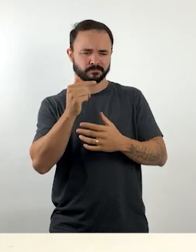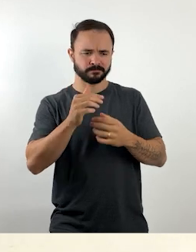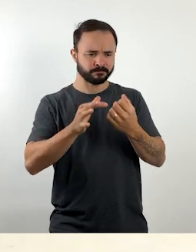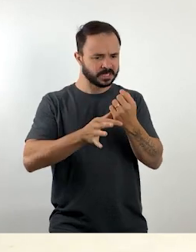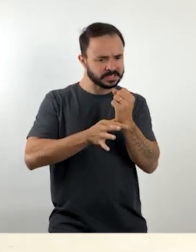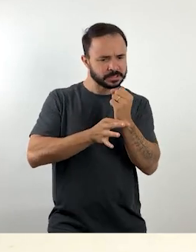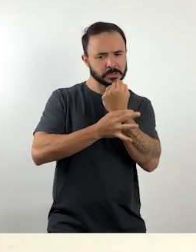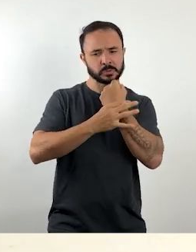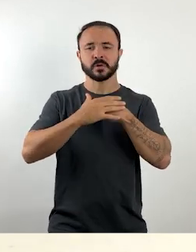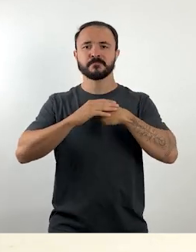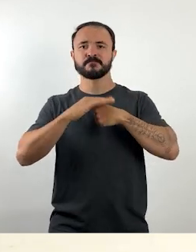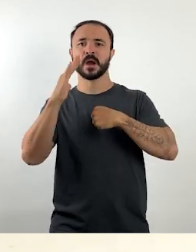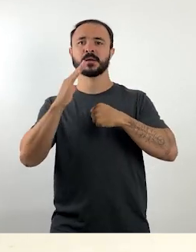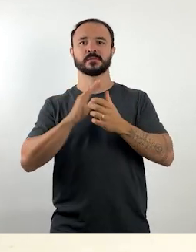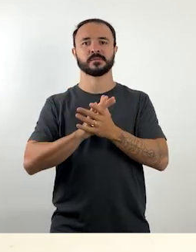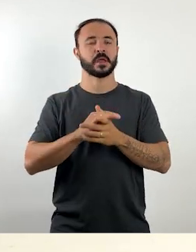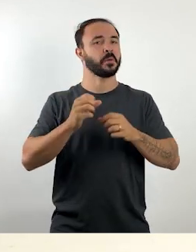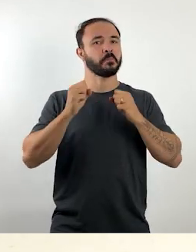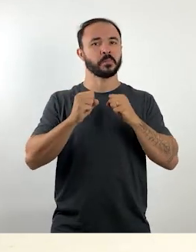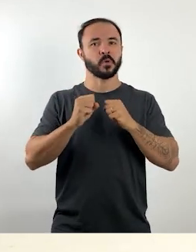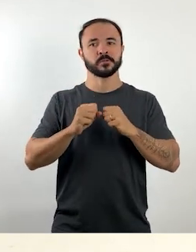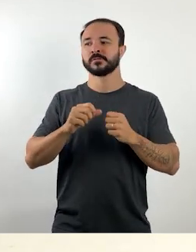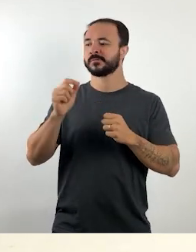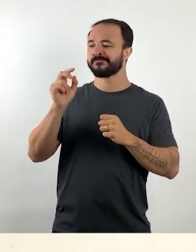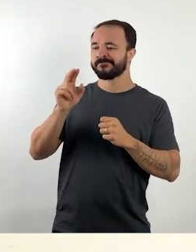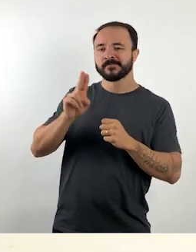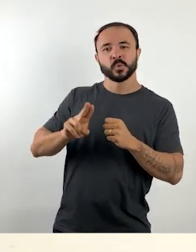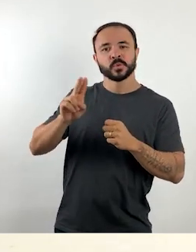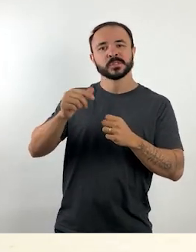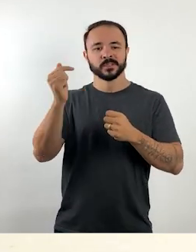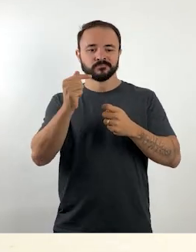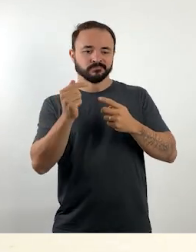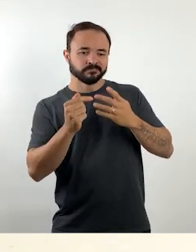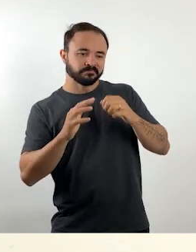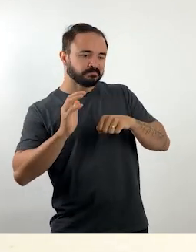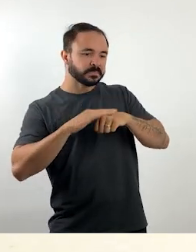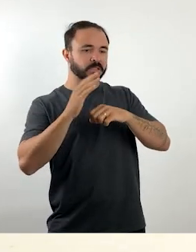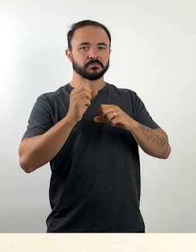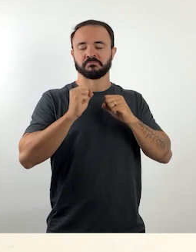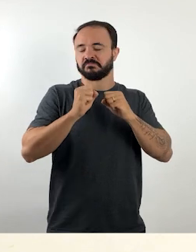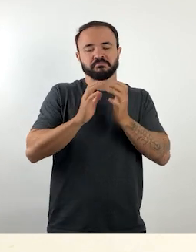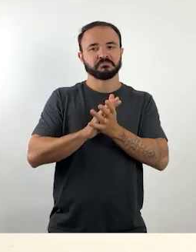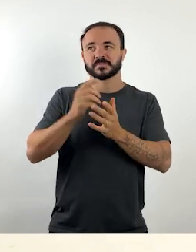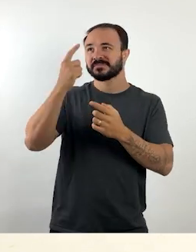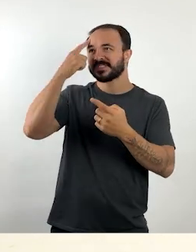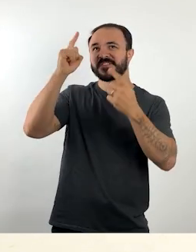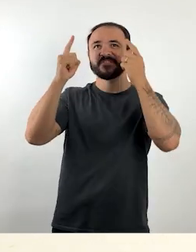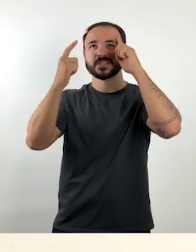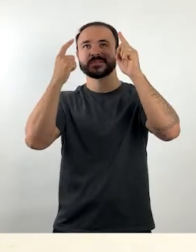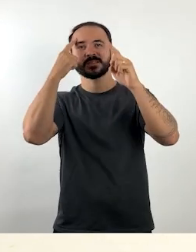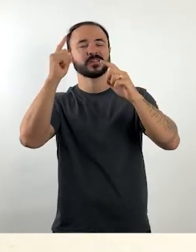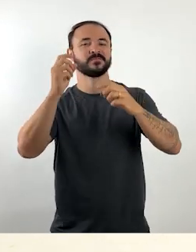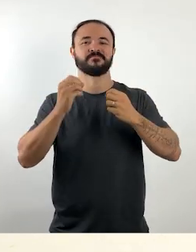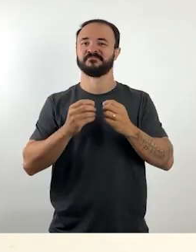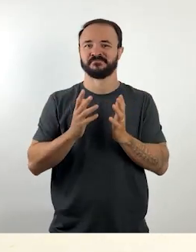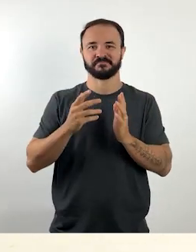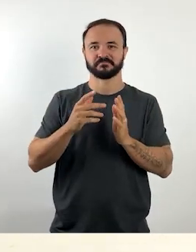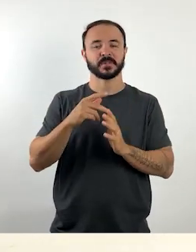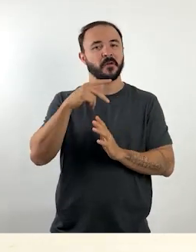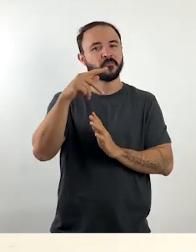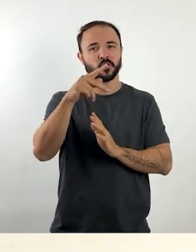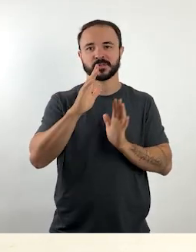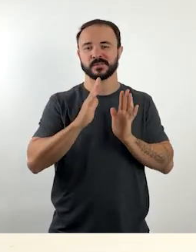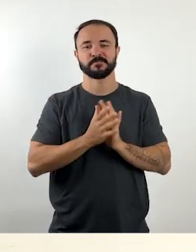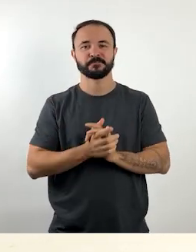Você pode colocar mais pinos em alguma parte da montagem, tá? Isso fica a cargo da sua criatividade. Uma coisa que é importante a